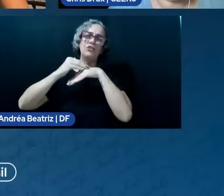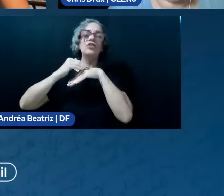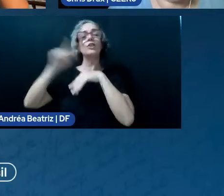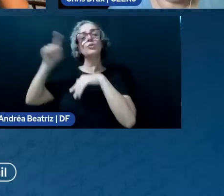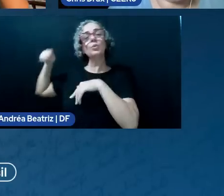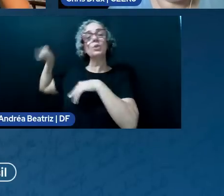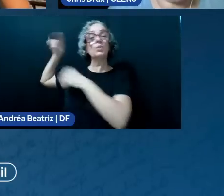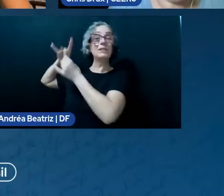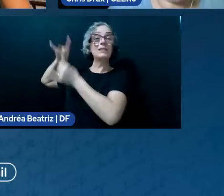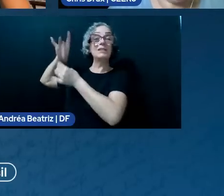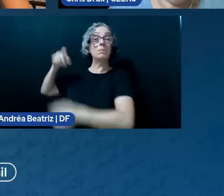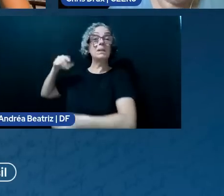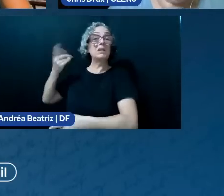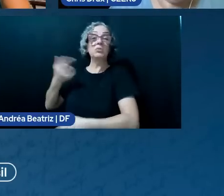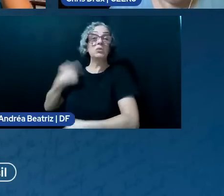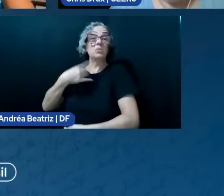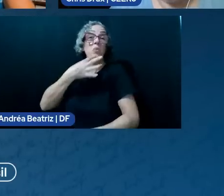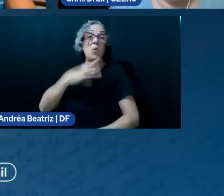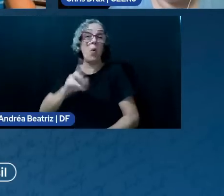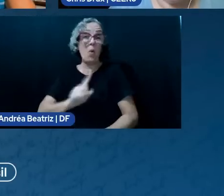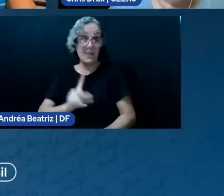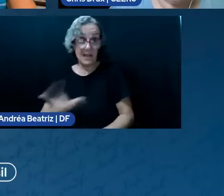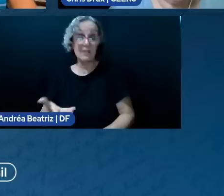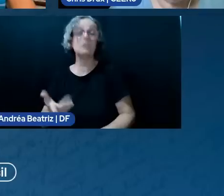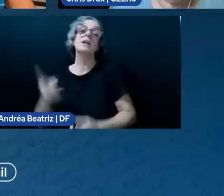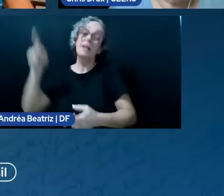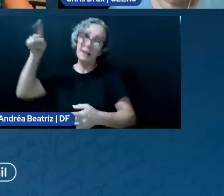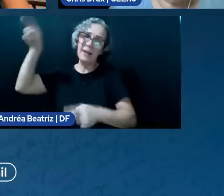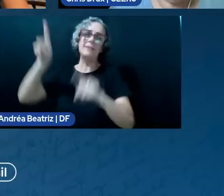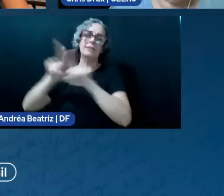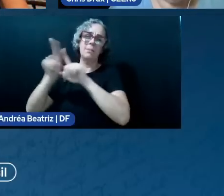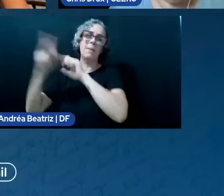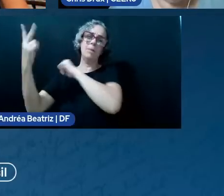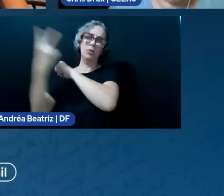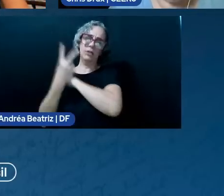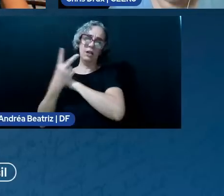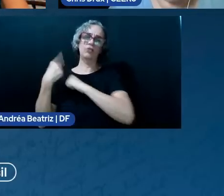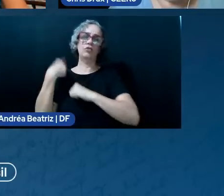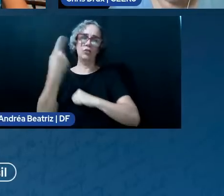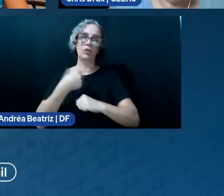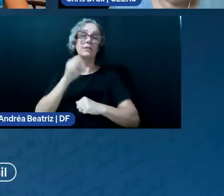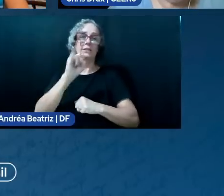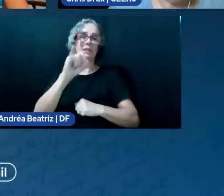miúde, até nos protege, caso eles tenham essa possibilidade de nos proteger.